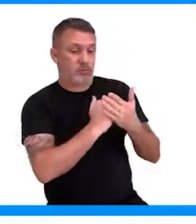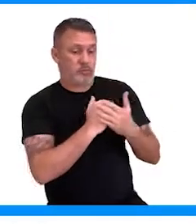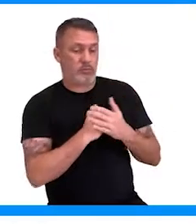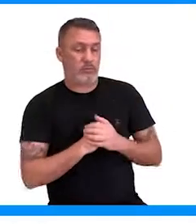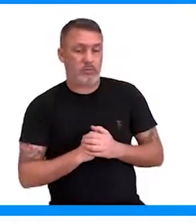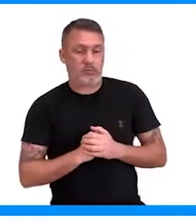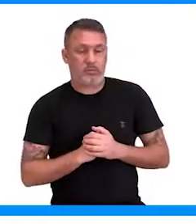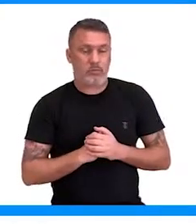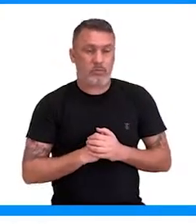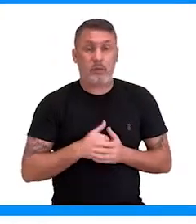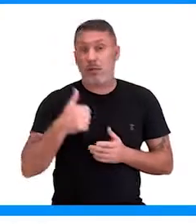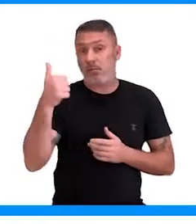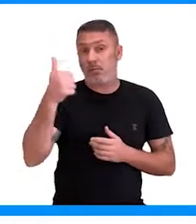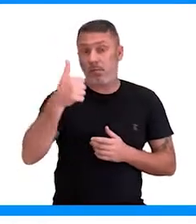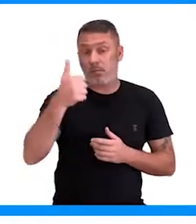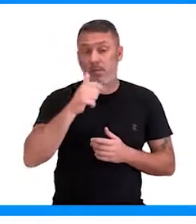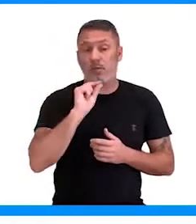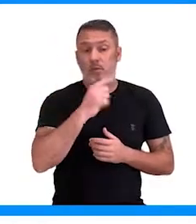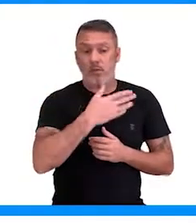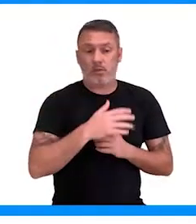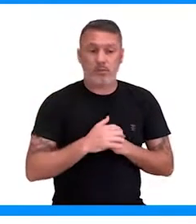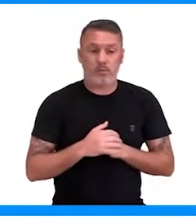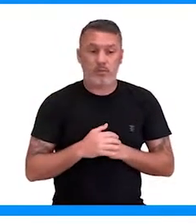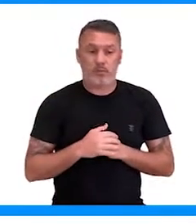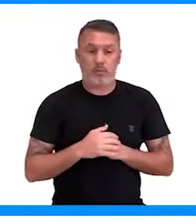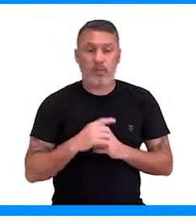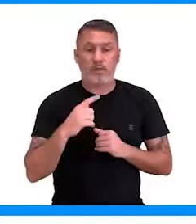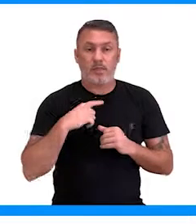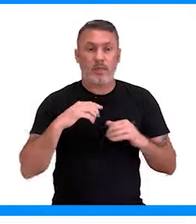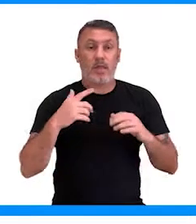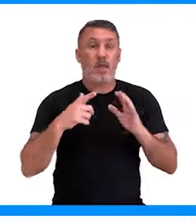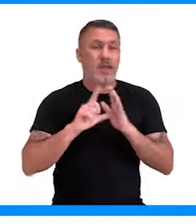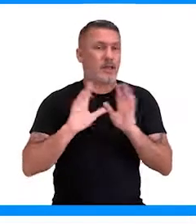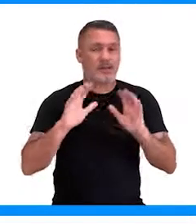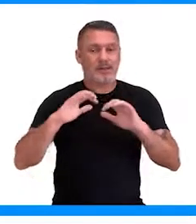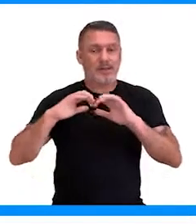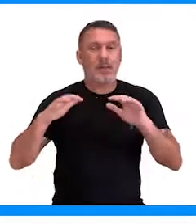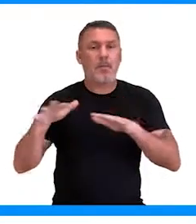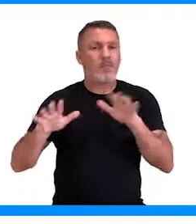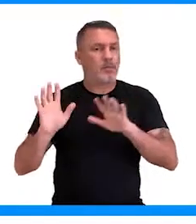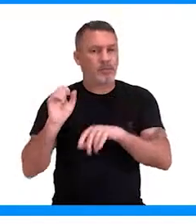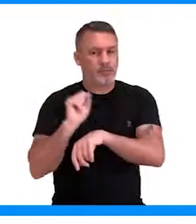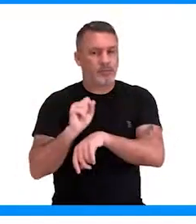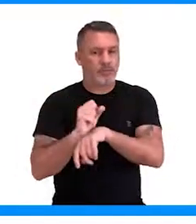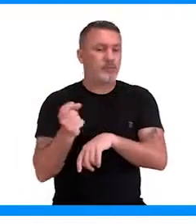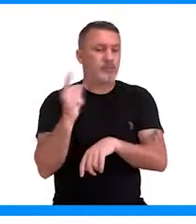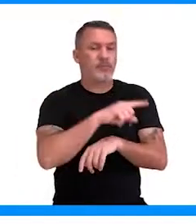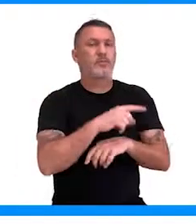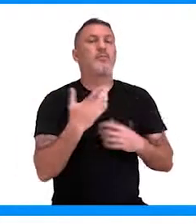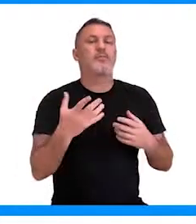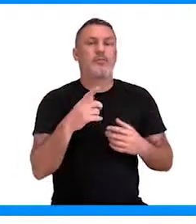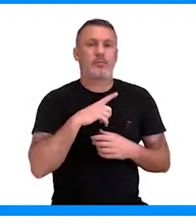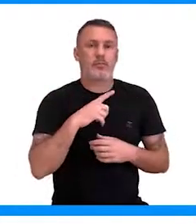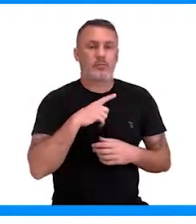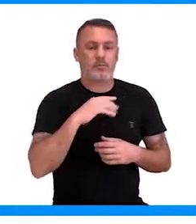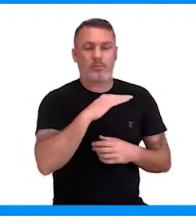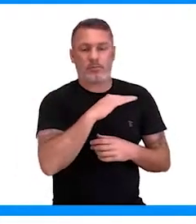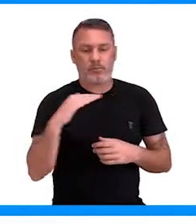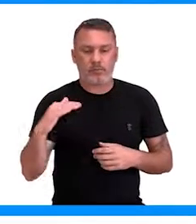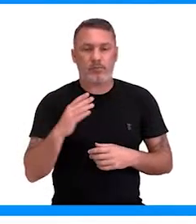Tá, primeira coisa a ser feita, antes mesmo de separar os movimentos em horizontal e